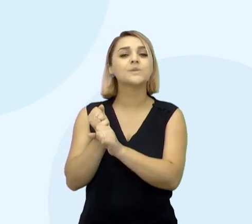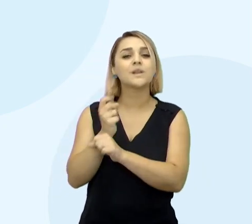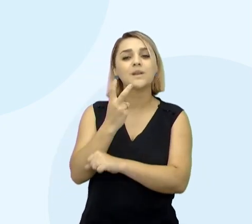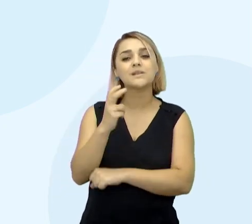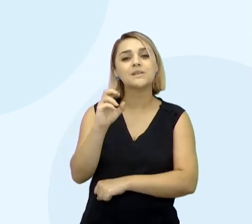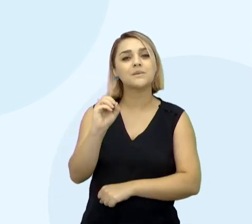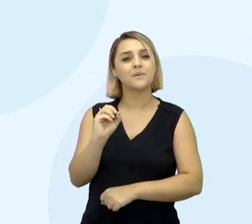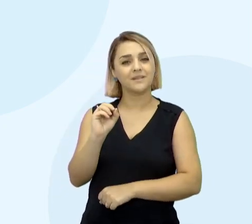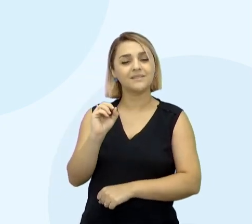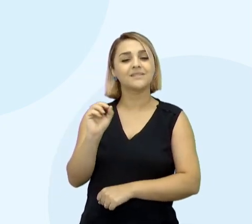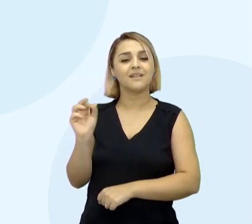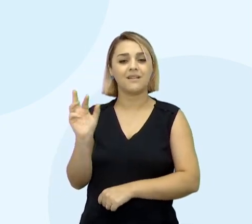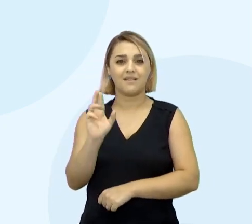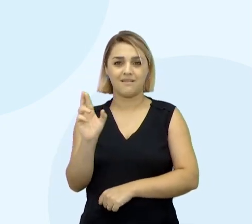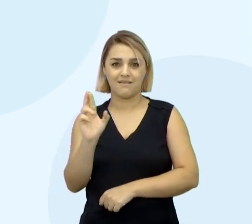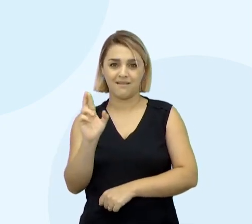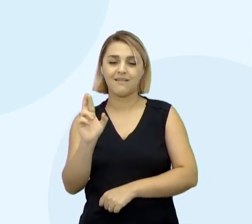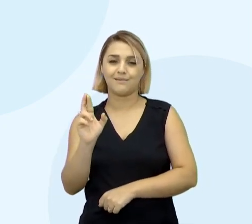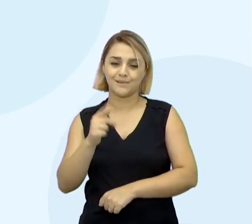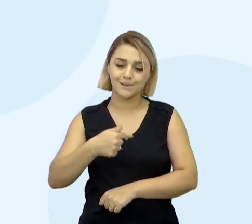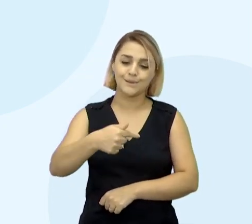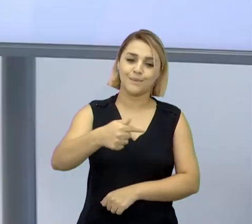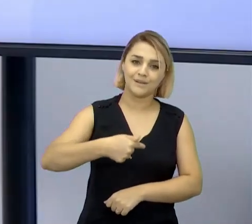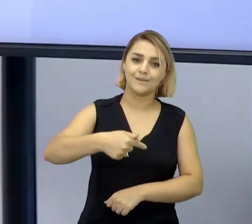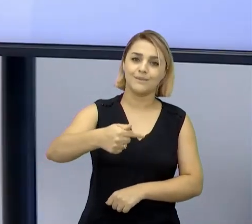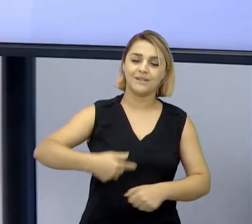R$50 na semana.